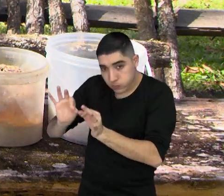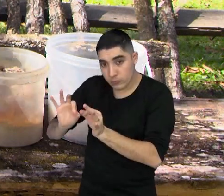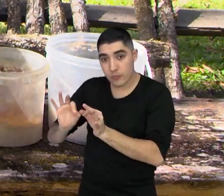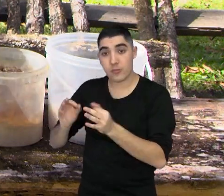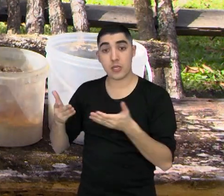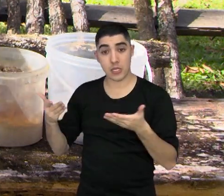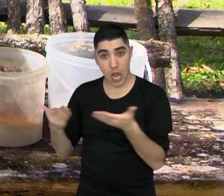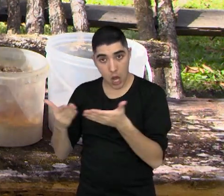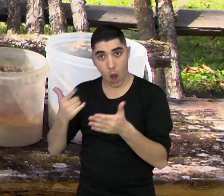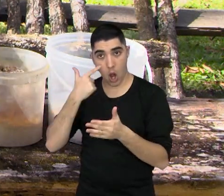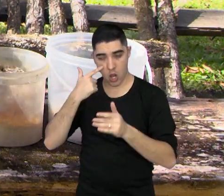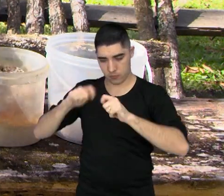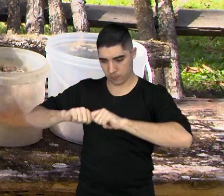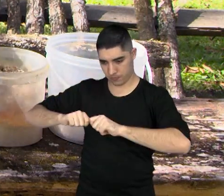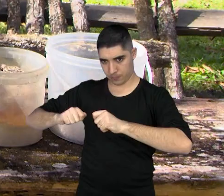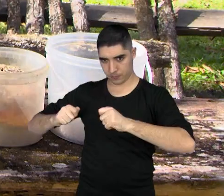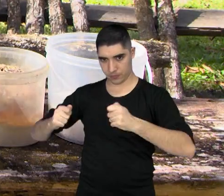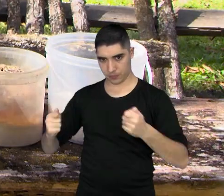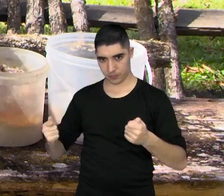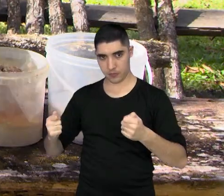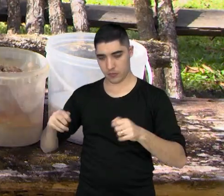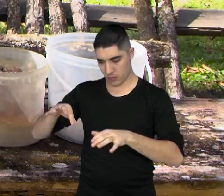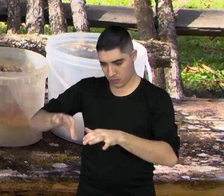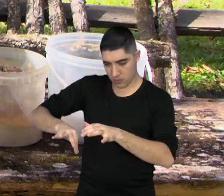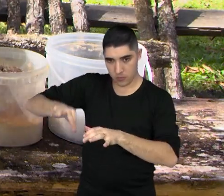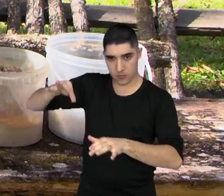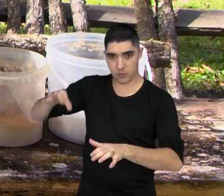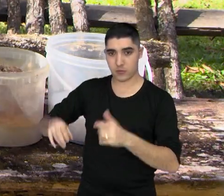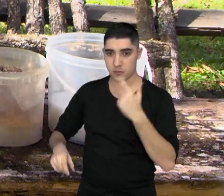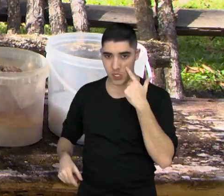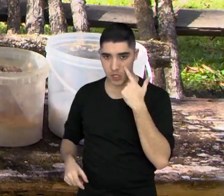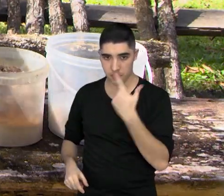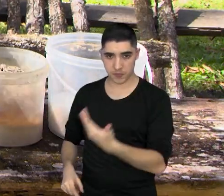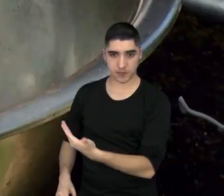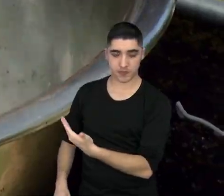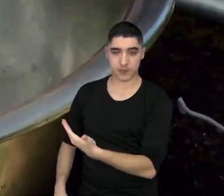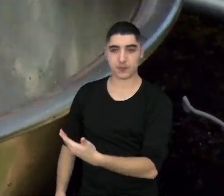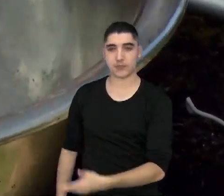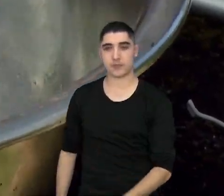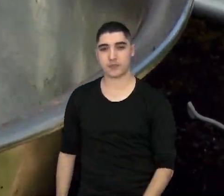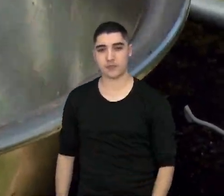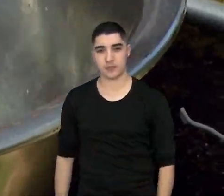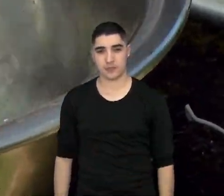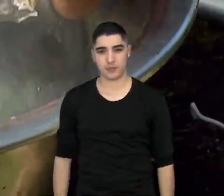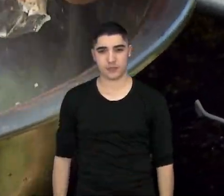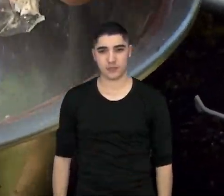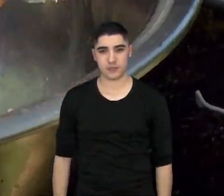agora, a gente vai expor essa semente, né?